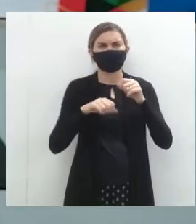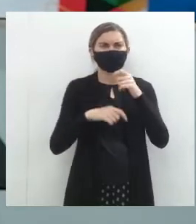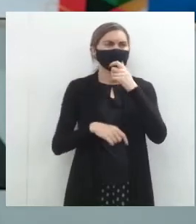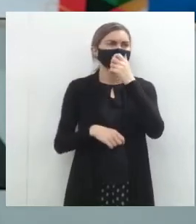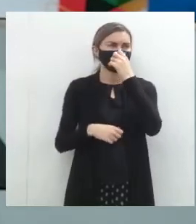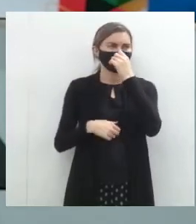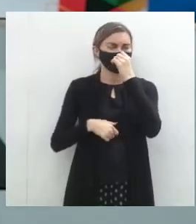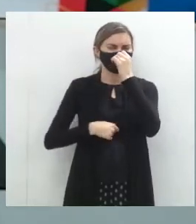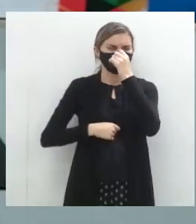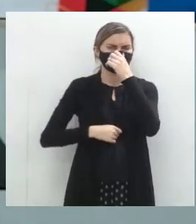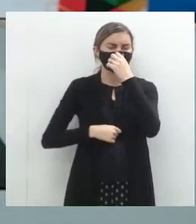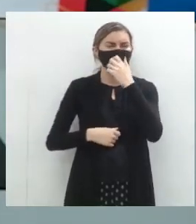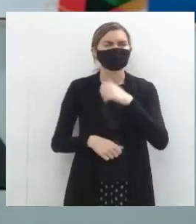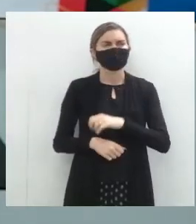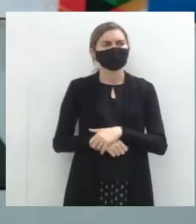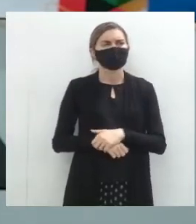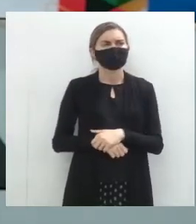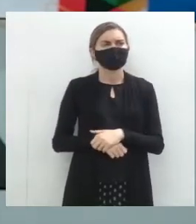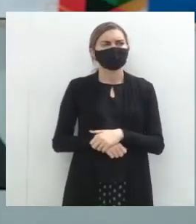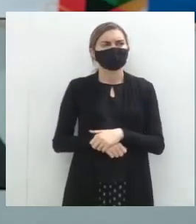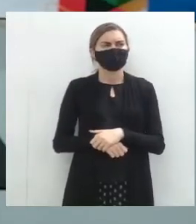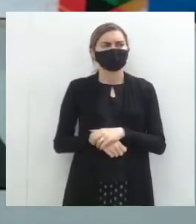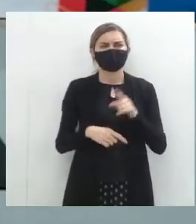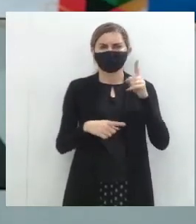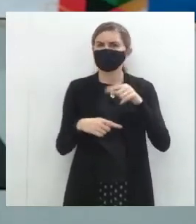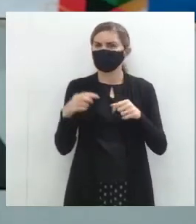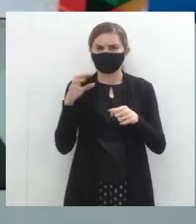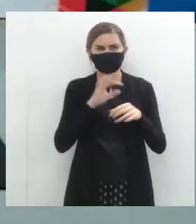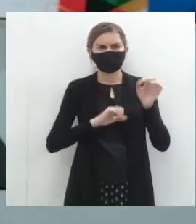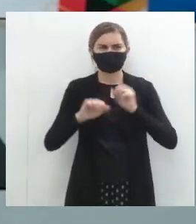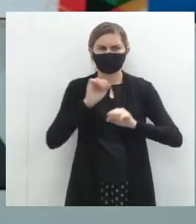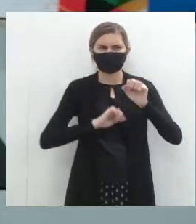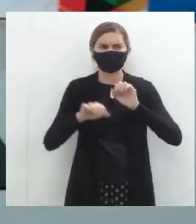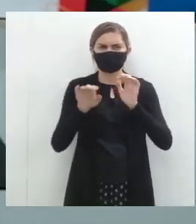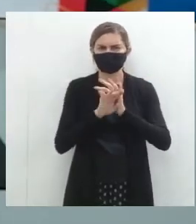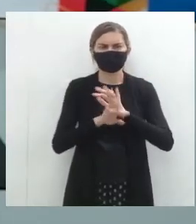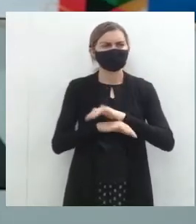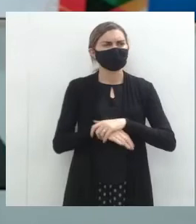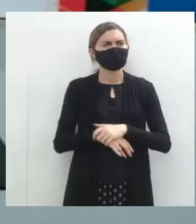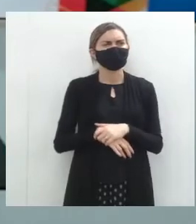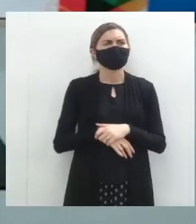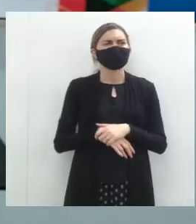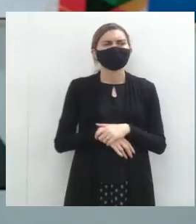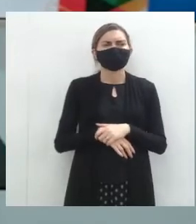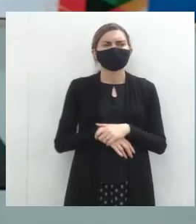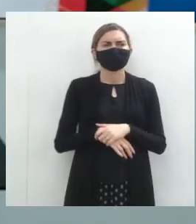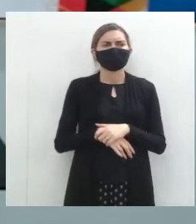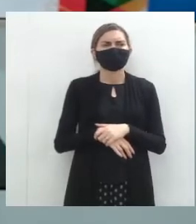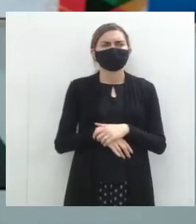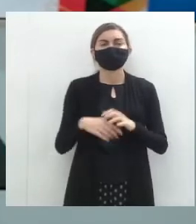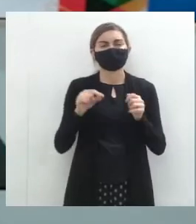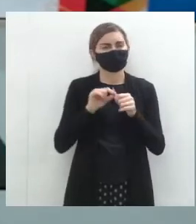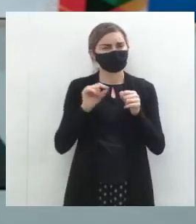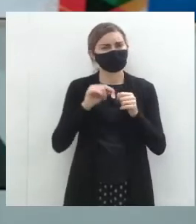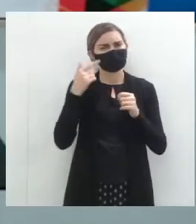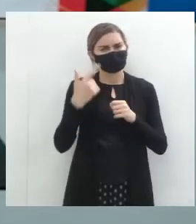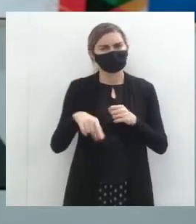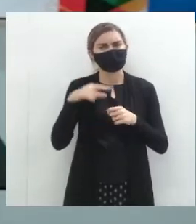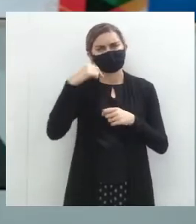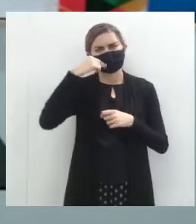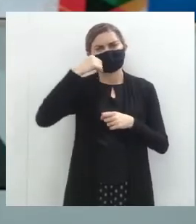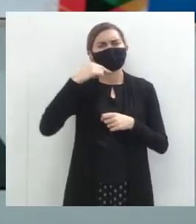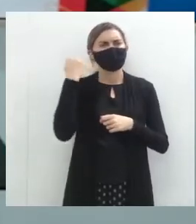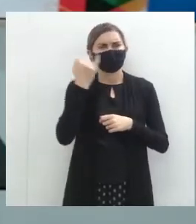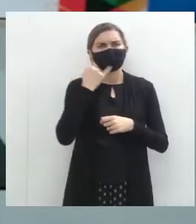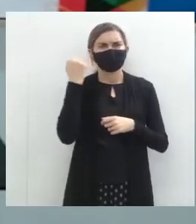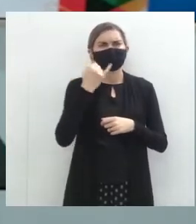quadro. Ó, aqui é providência, o apagador já chegou. Vê? Pra gente fazer mais um sal, que é